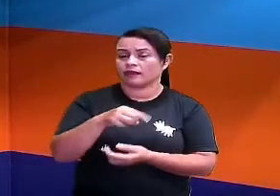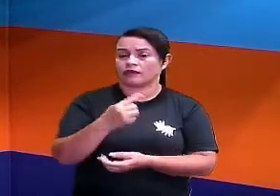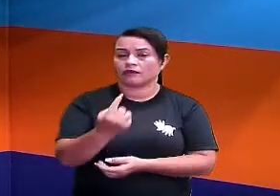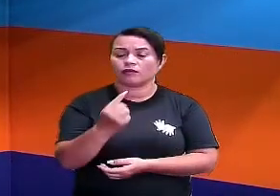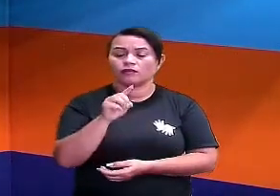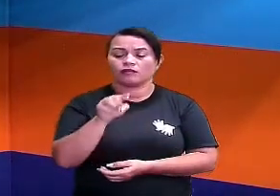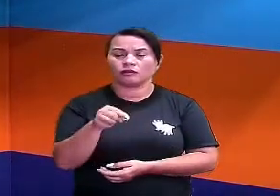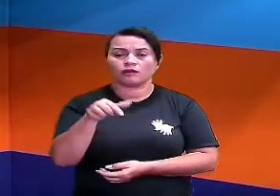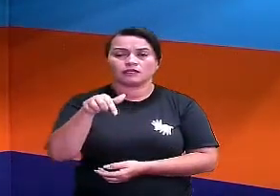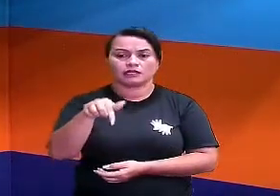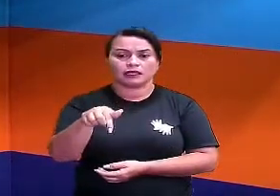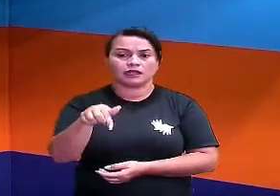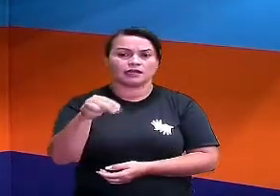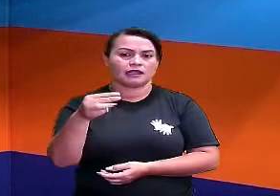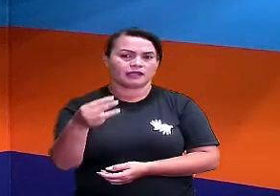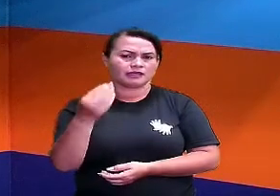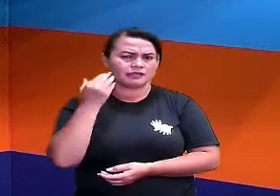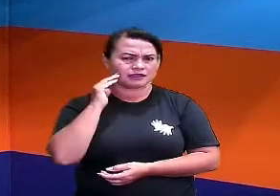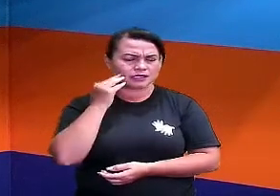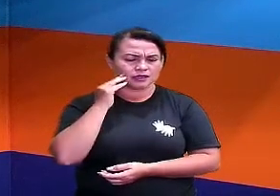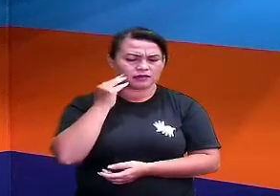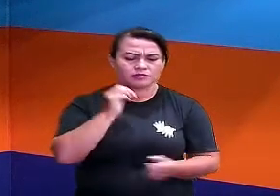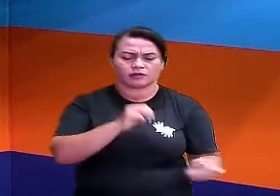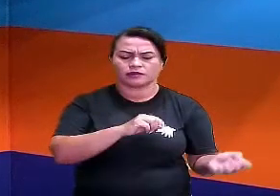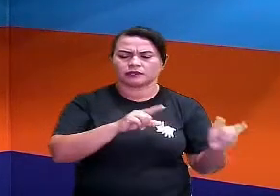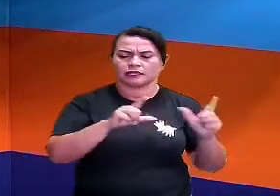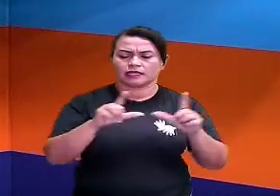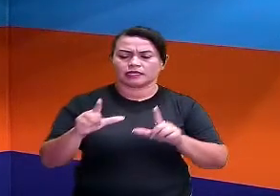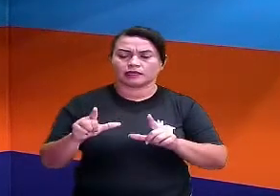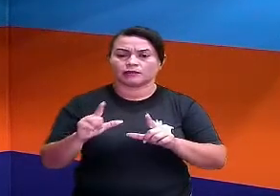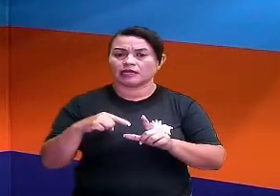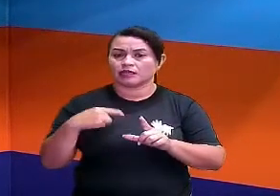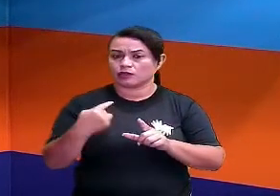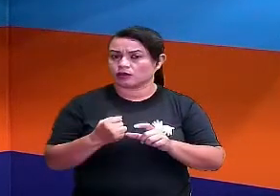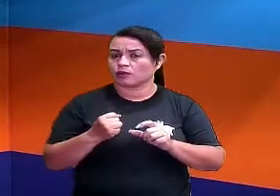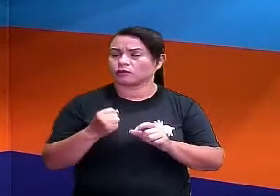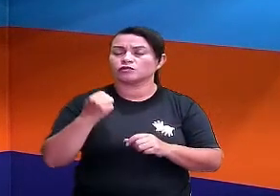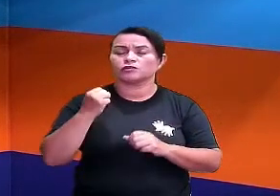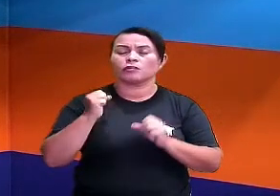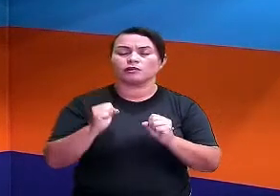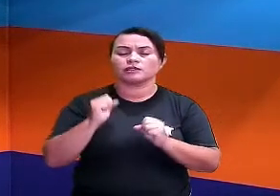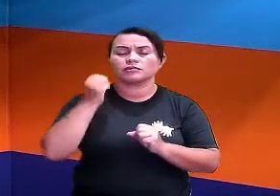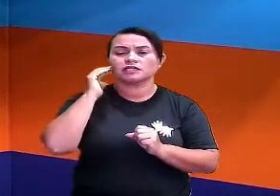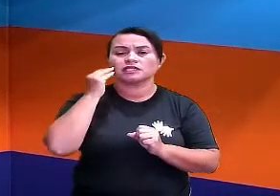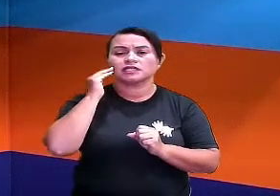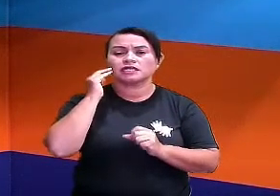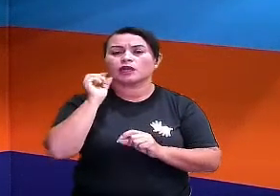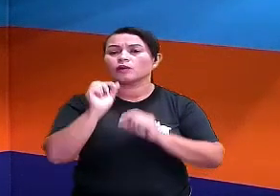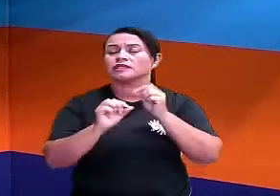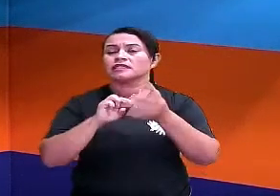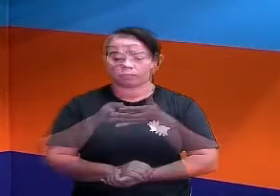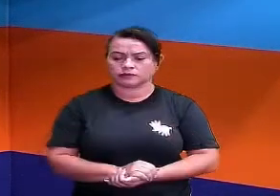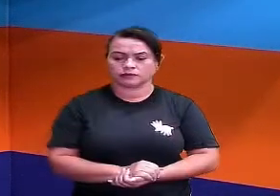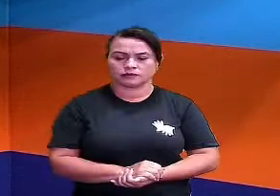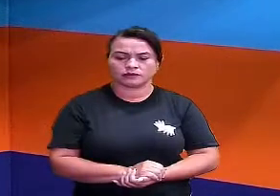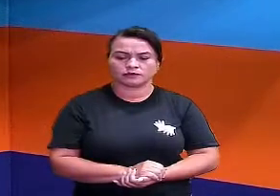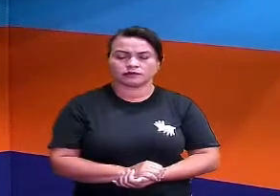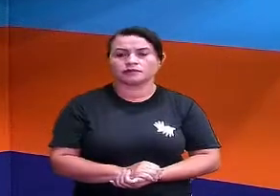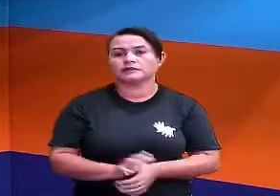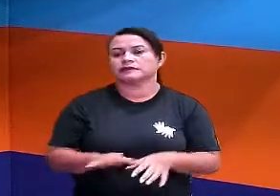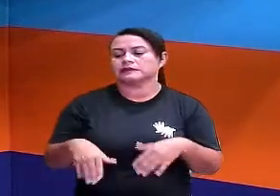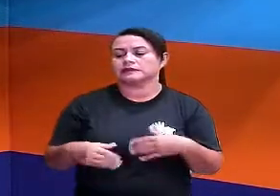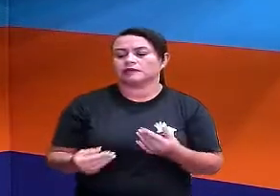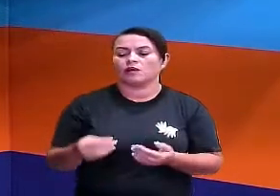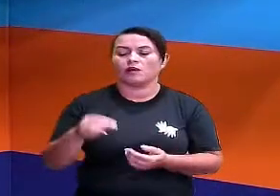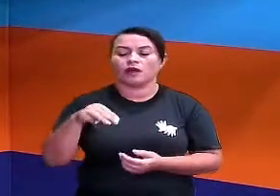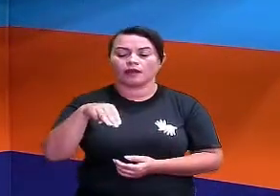1,73. Deu para entender? Então, vamos seguir para que a gente possa entender o que é moda. Então, a